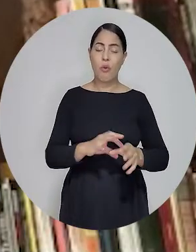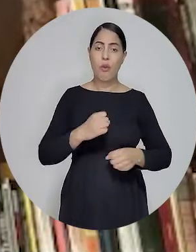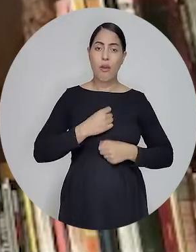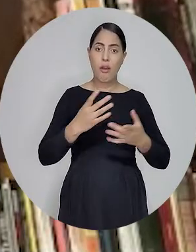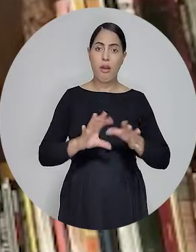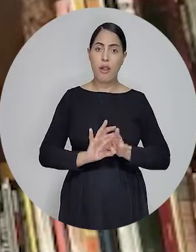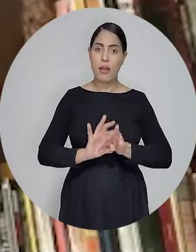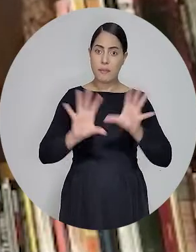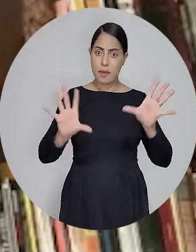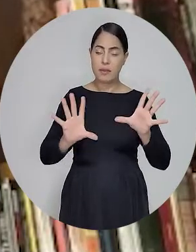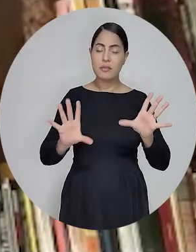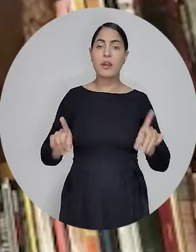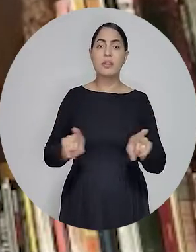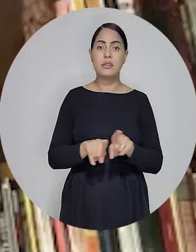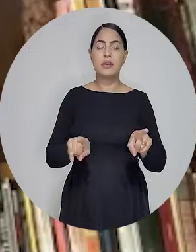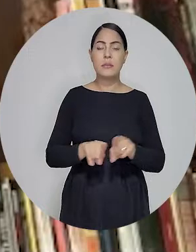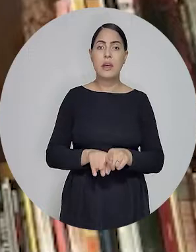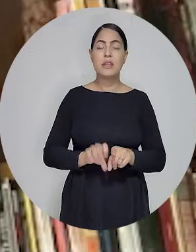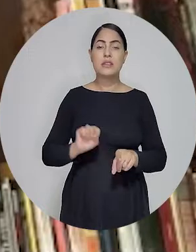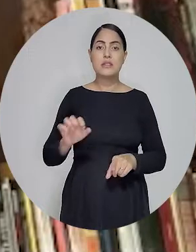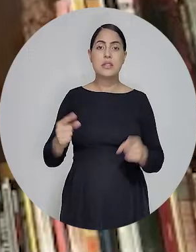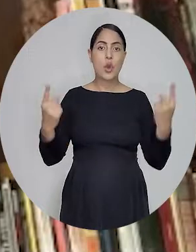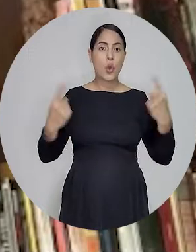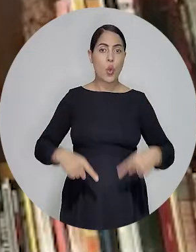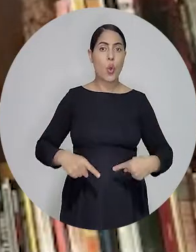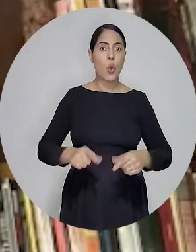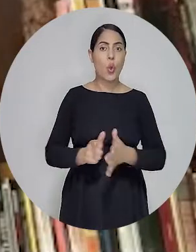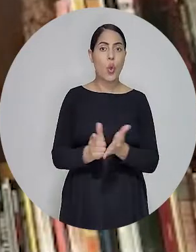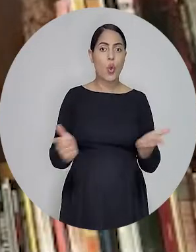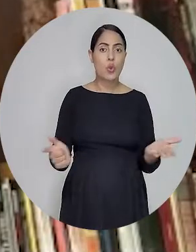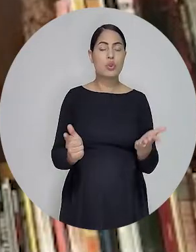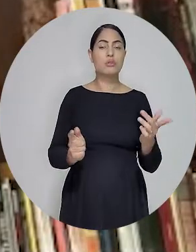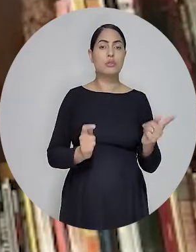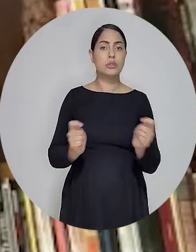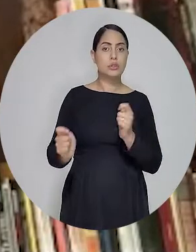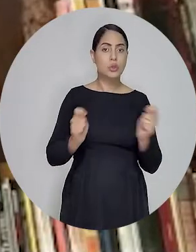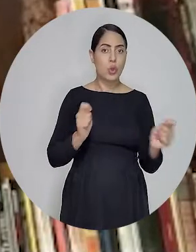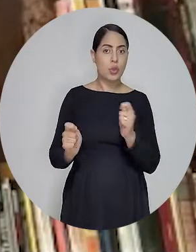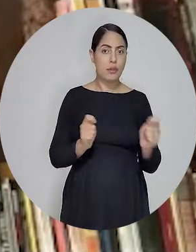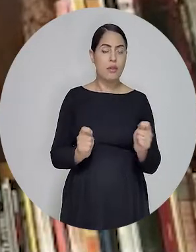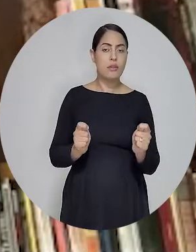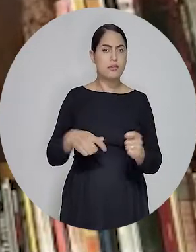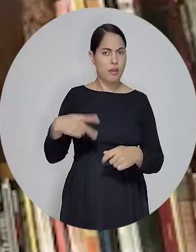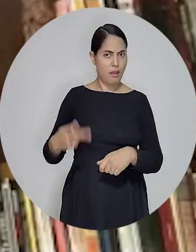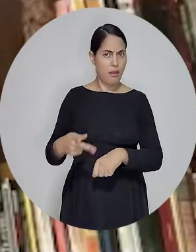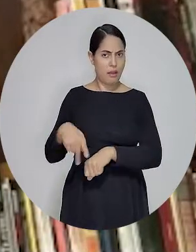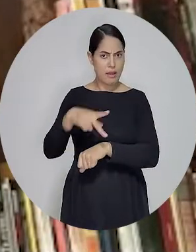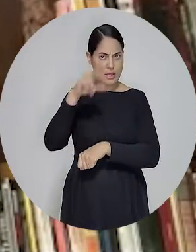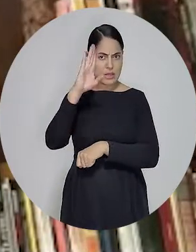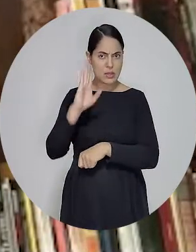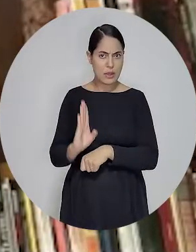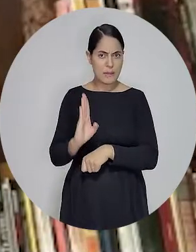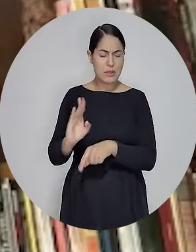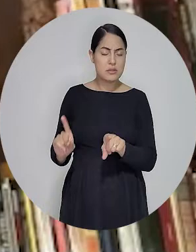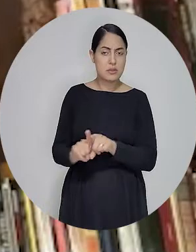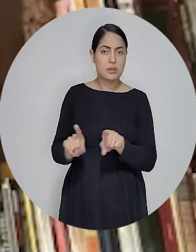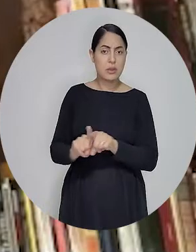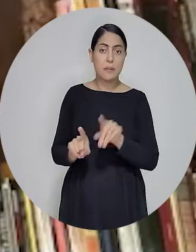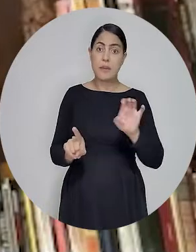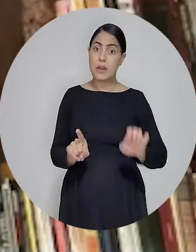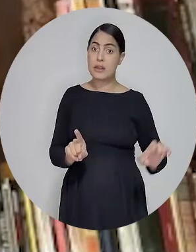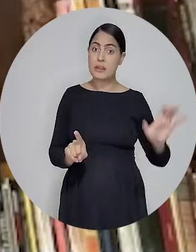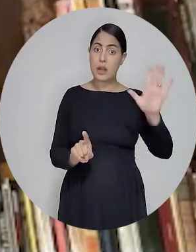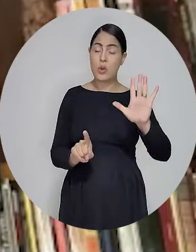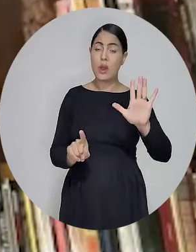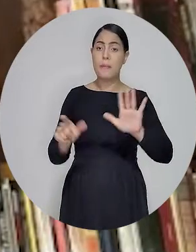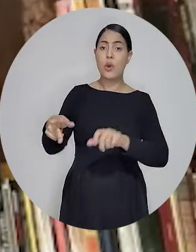expressão, de impedir condutas de assédio judicial contra jornalistas, que é um tema que vem sendo discutido não só no Brasil, mas